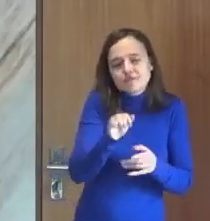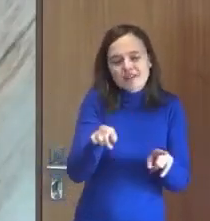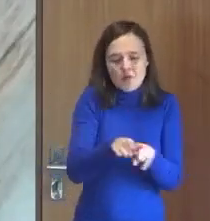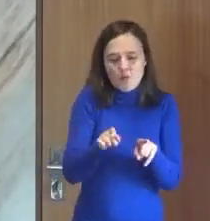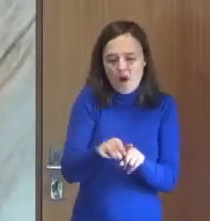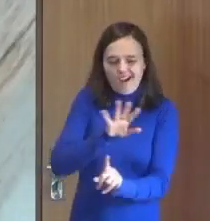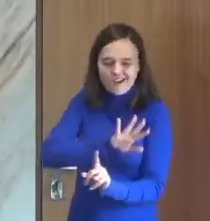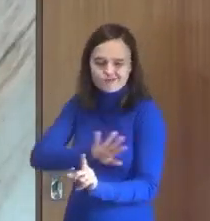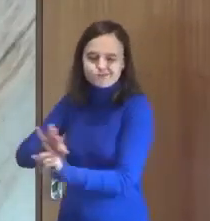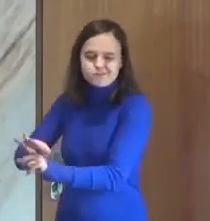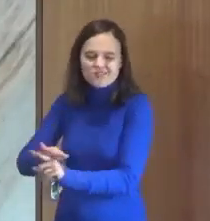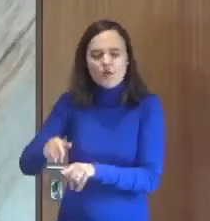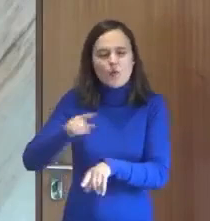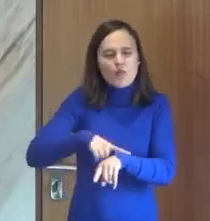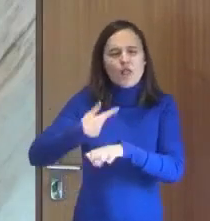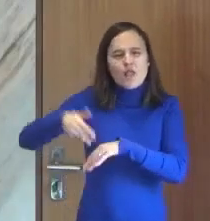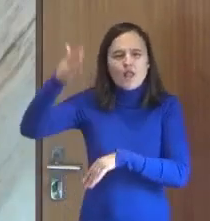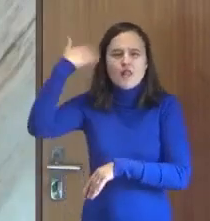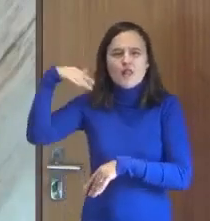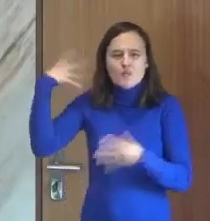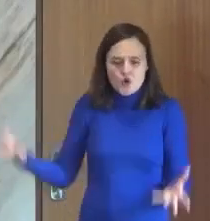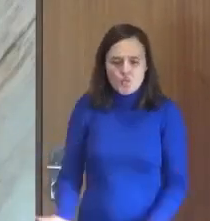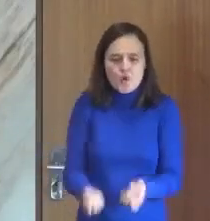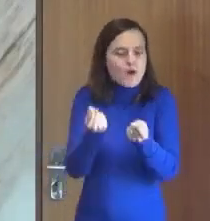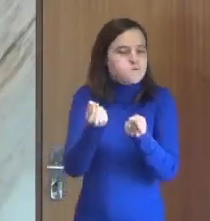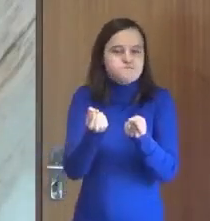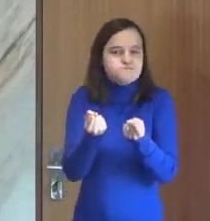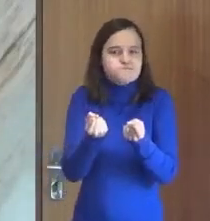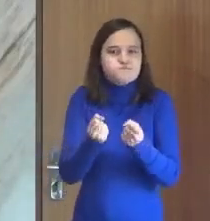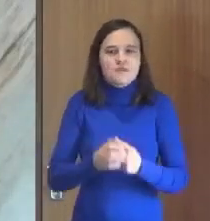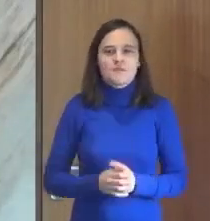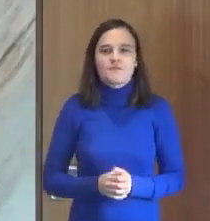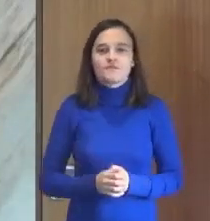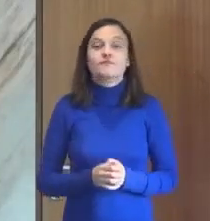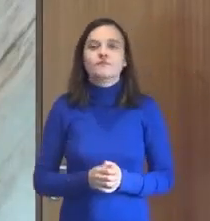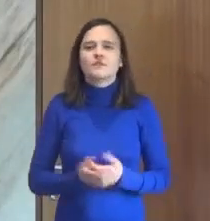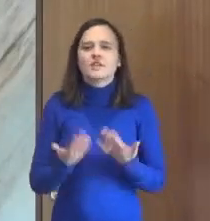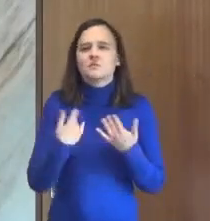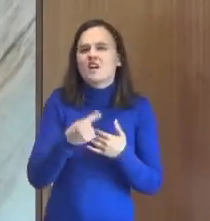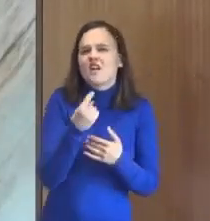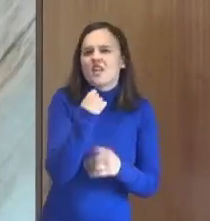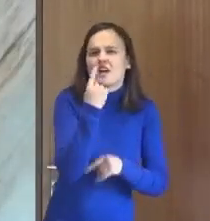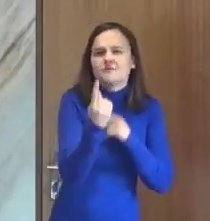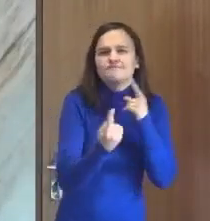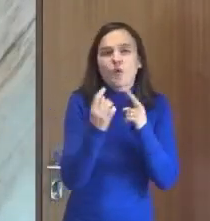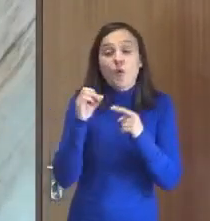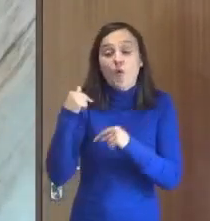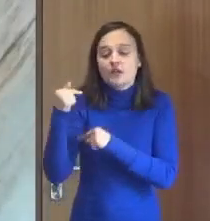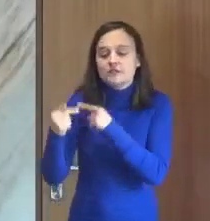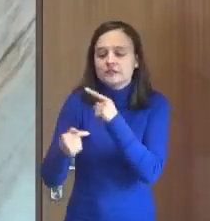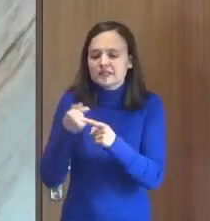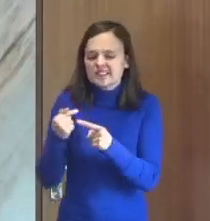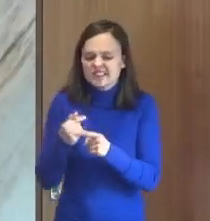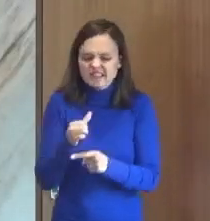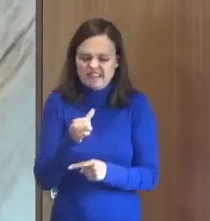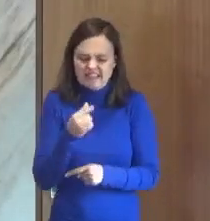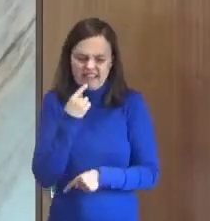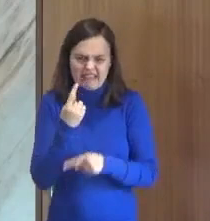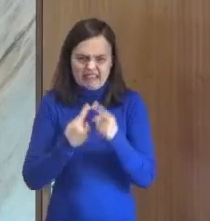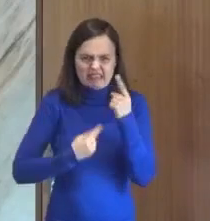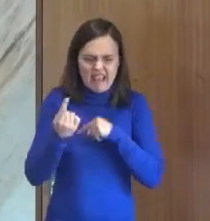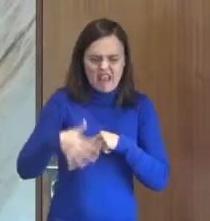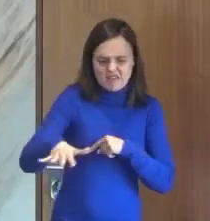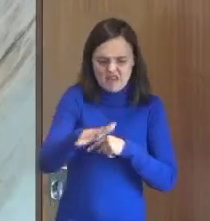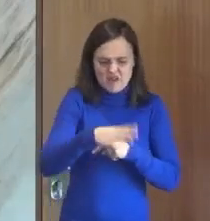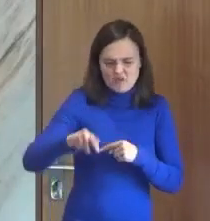que em tanta idade não se alcança tanto. Há um rumor ou tradição grosseira em três lugares